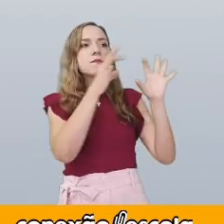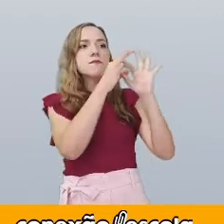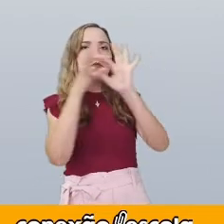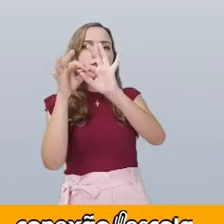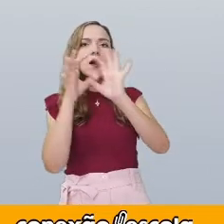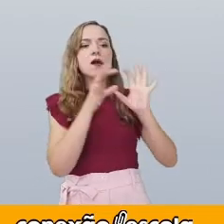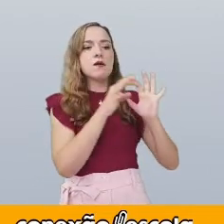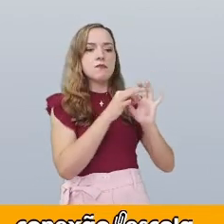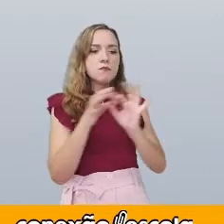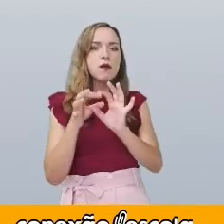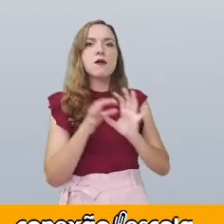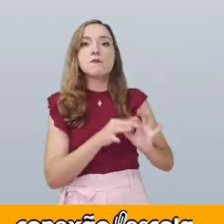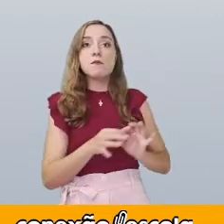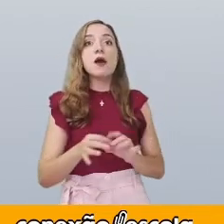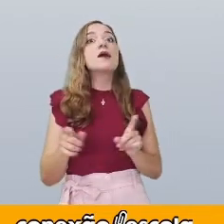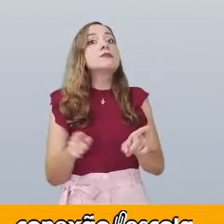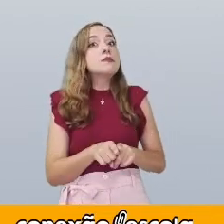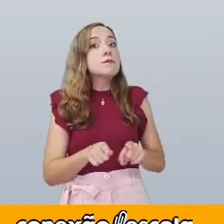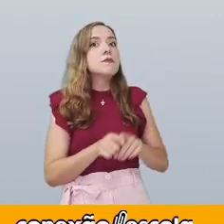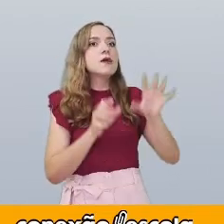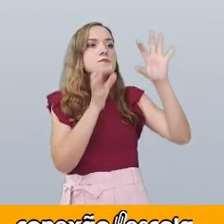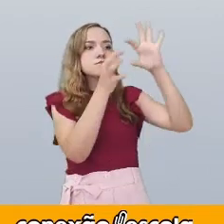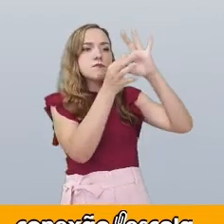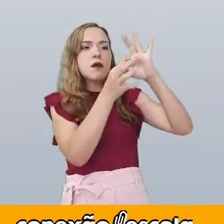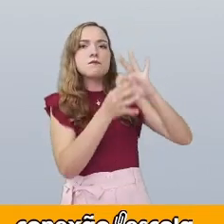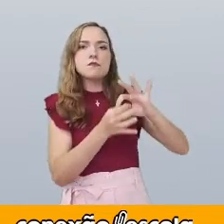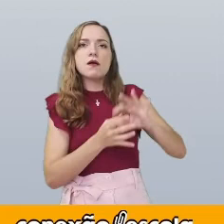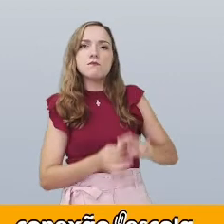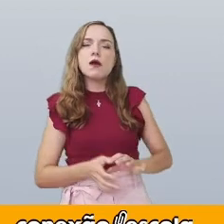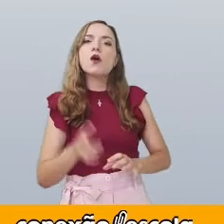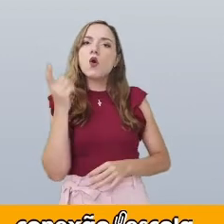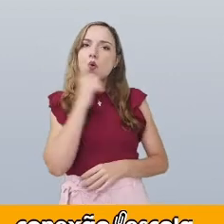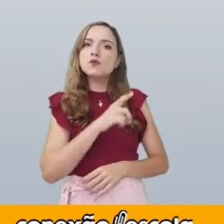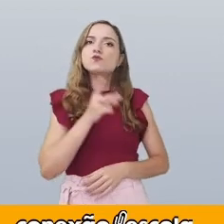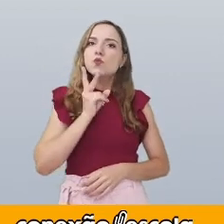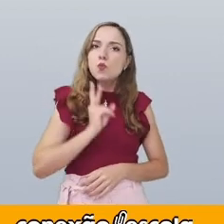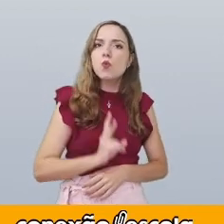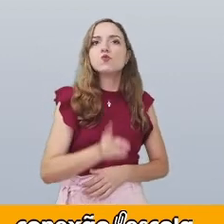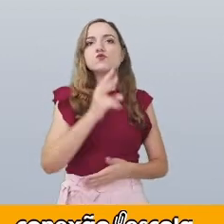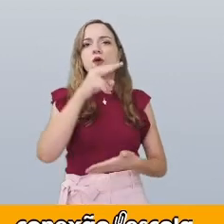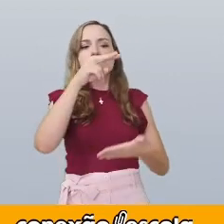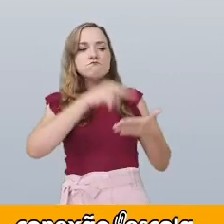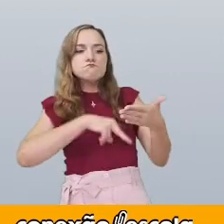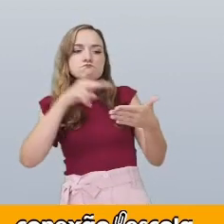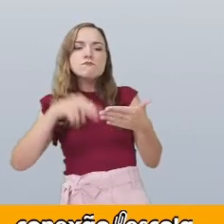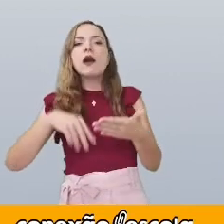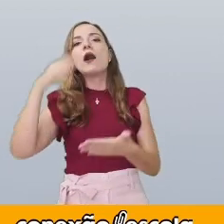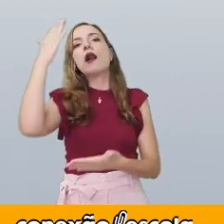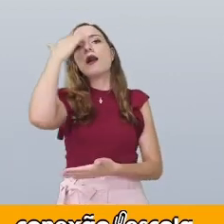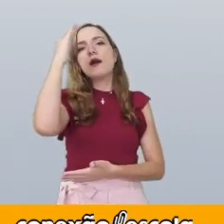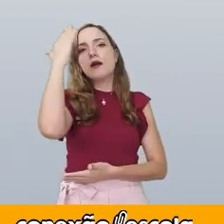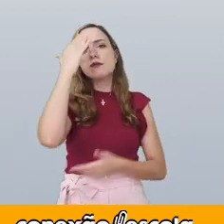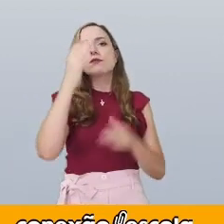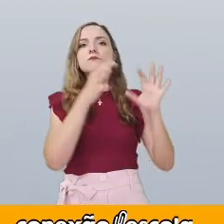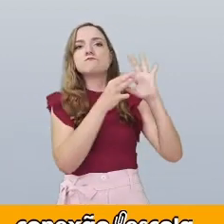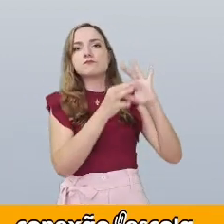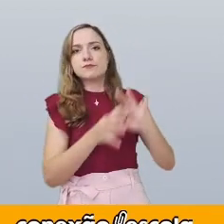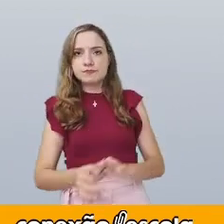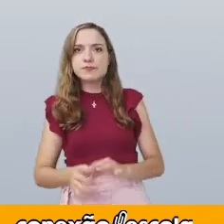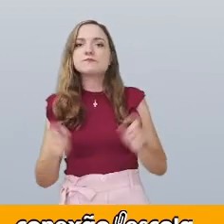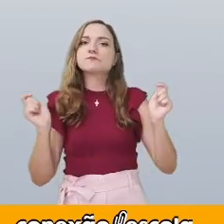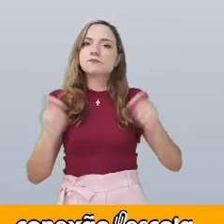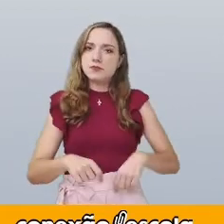dialogue com o parágrafo escrito anteriormente, para trazer então continuidade à ideia que está sendo